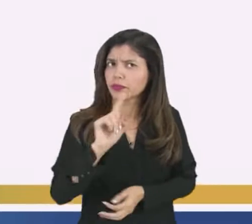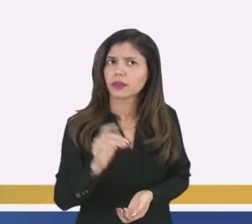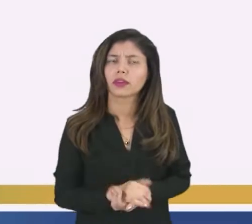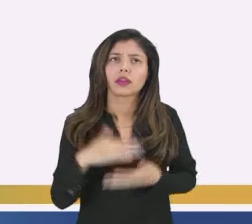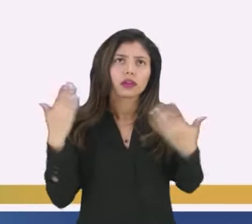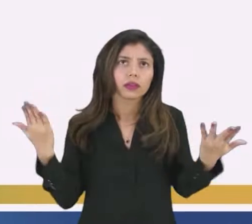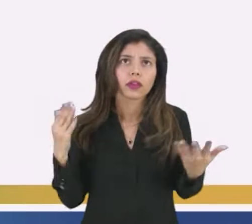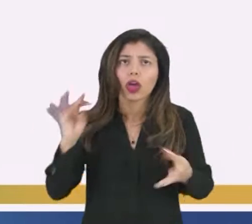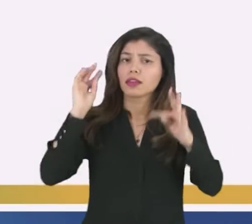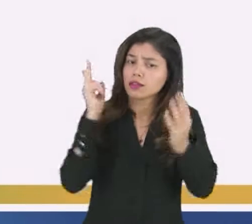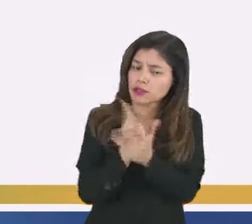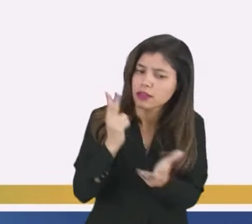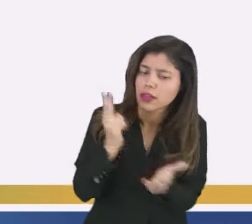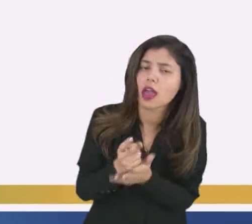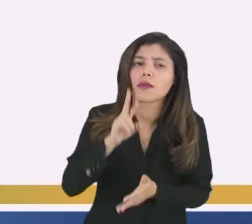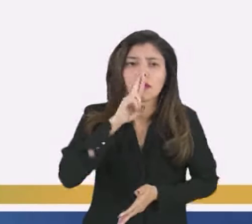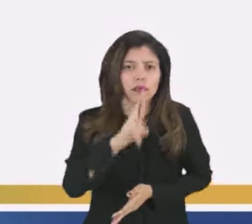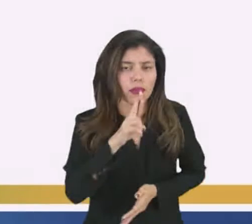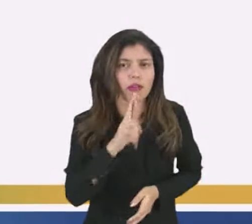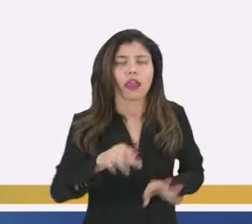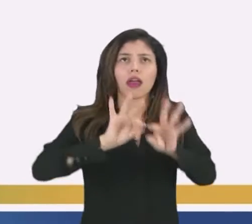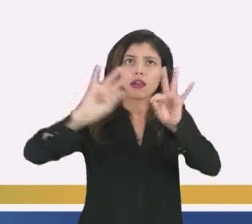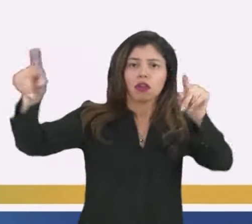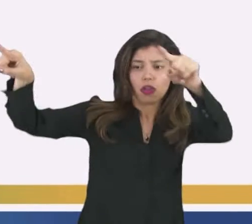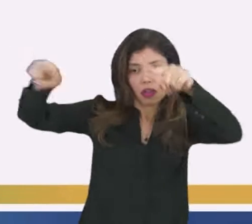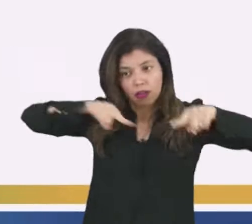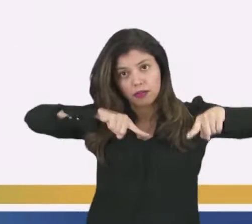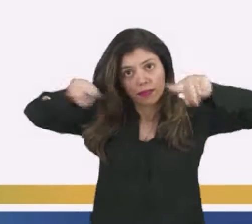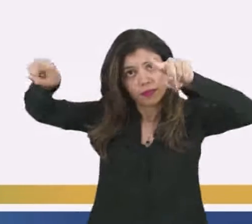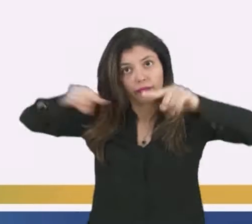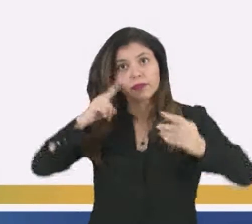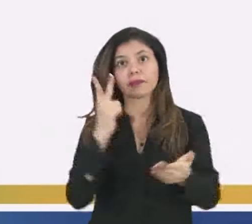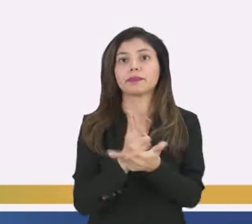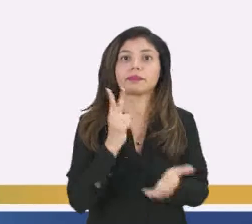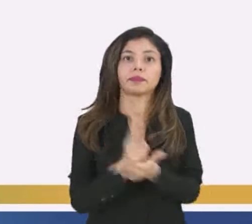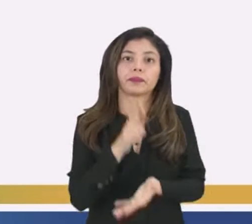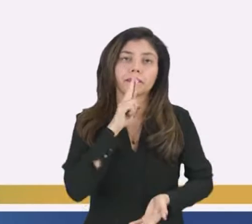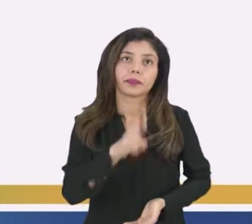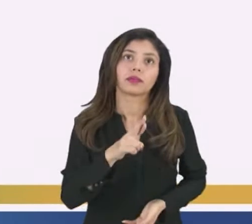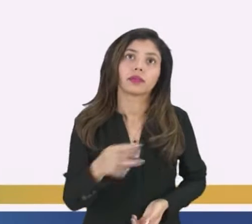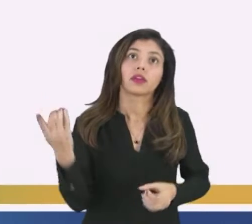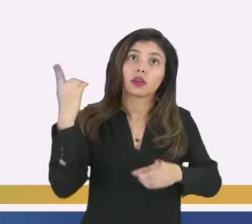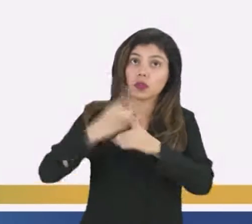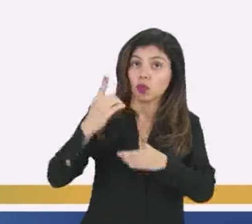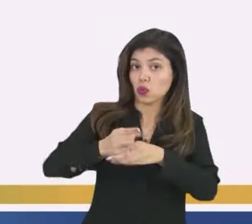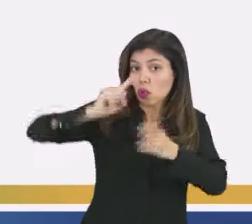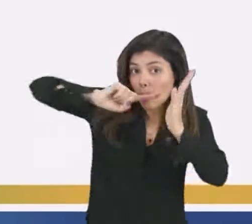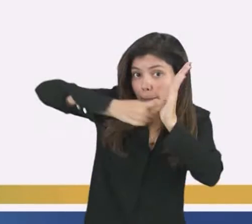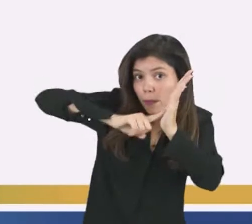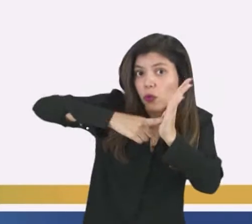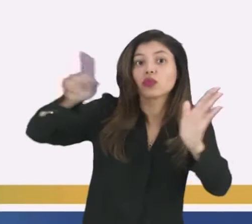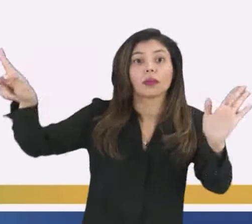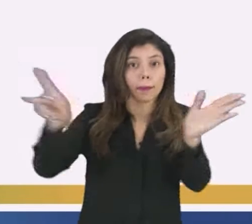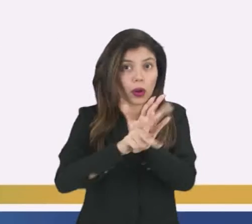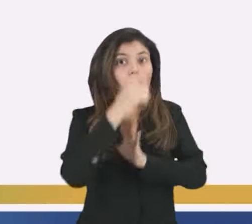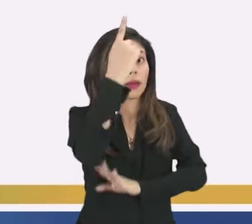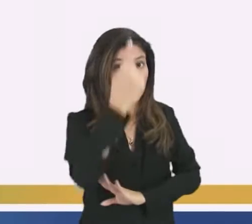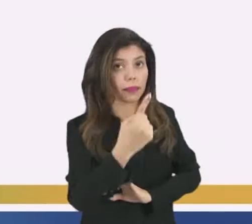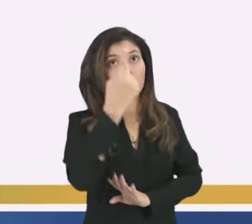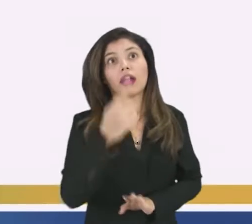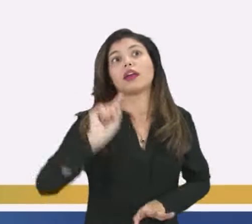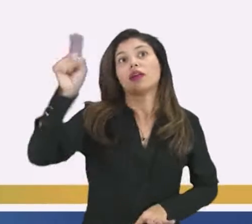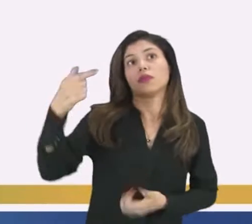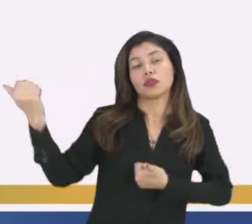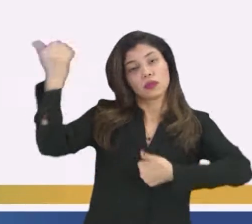peraí. Toda vez que eu quiser calcular a distância entre duas retas, eu encontro um ponto que pertence à primeira,